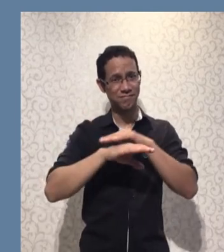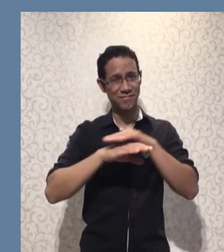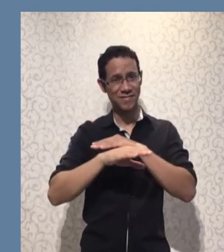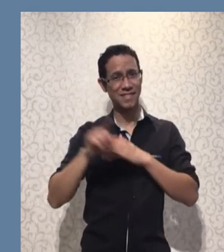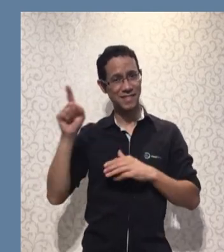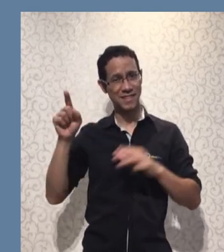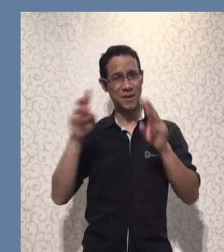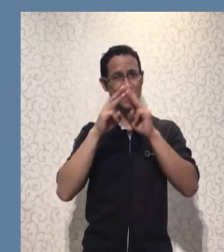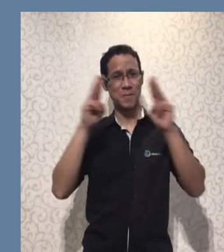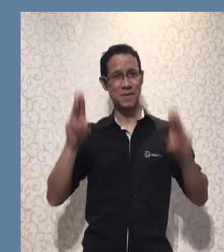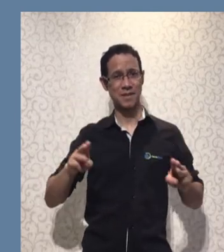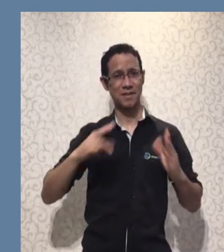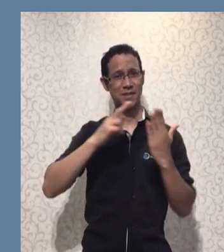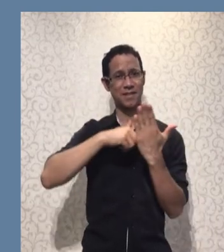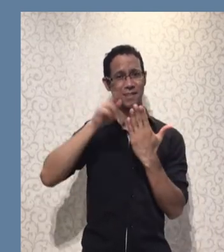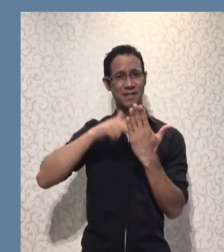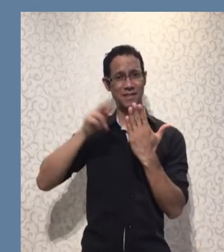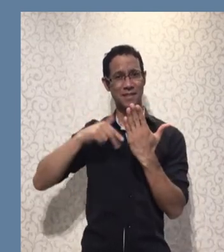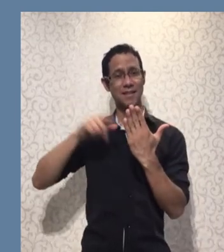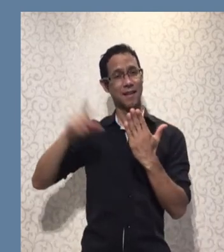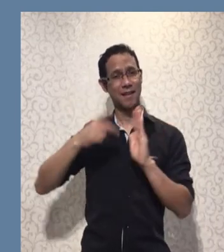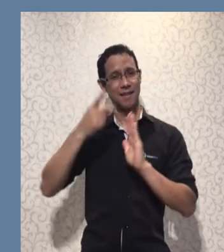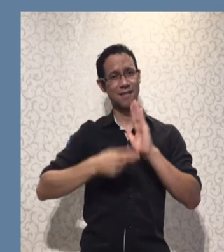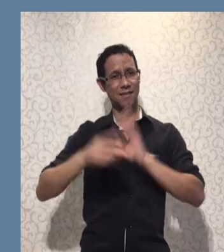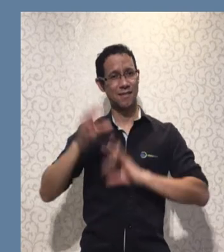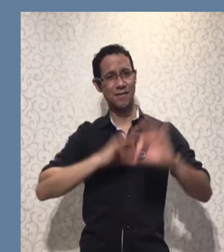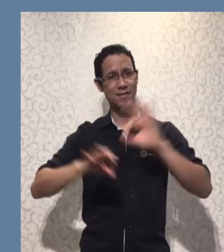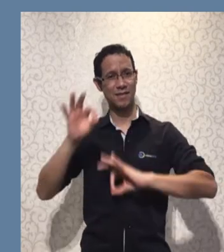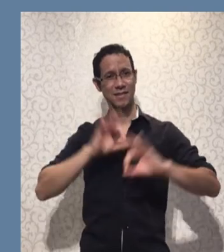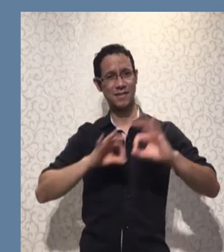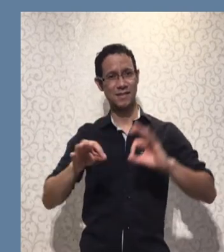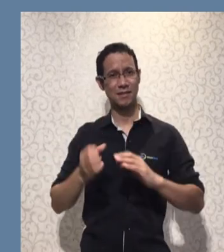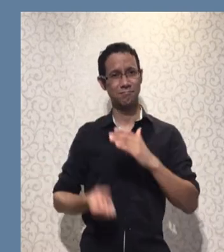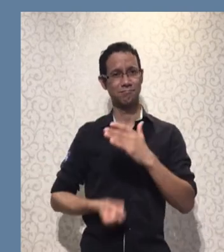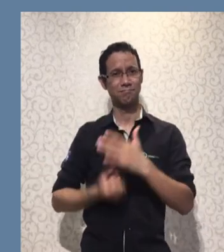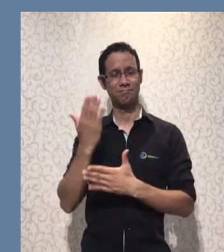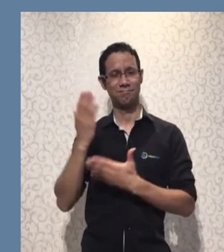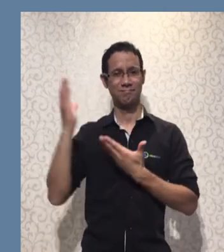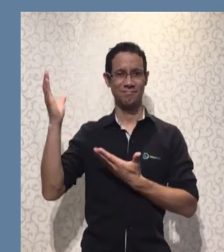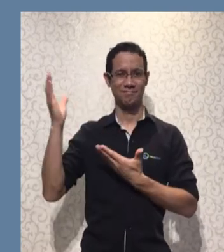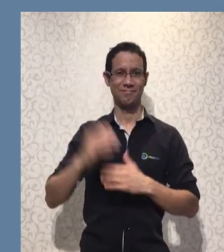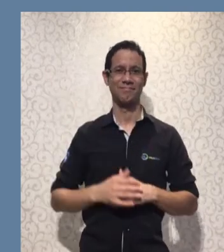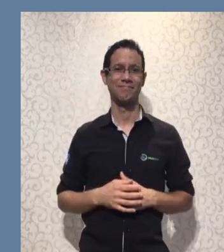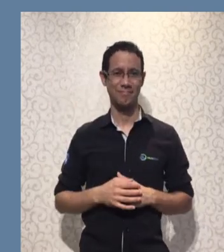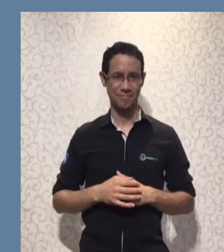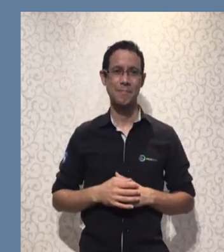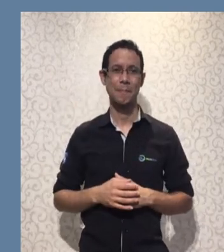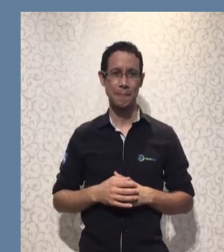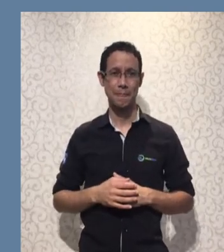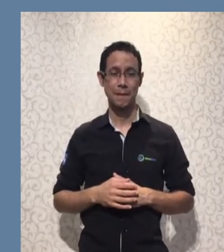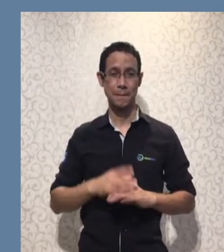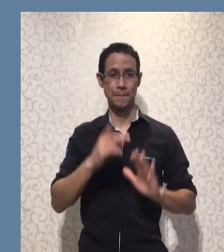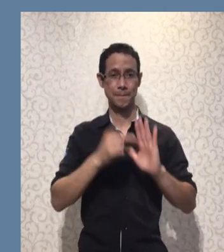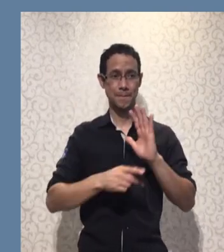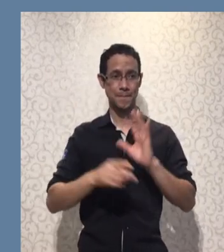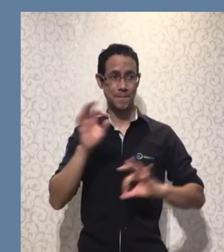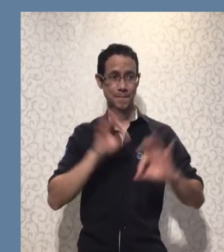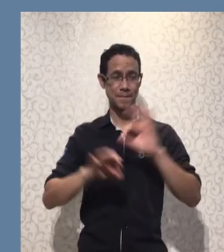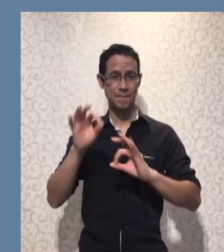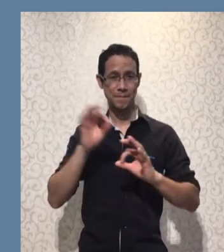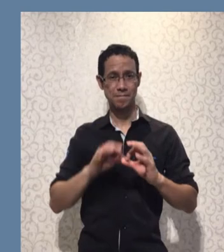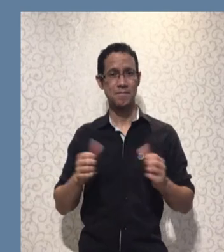foi fruto desse projeto, né. Então, eu acho que é um projeto para nós, assim, muito redondo dessa